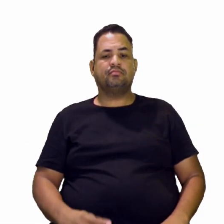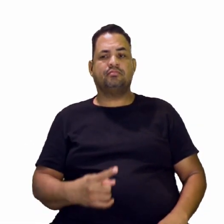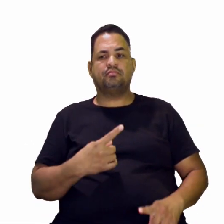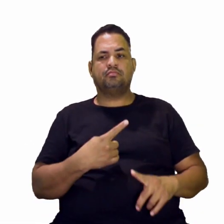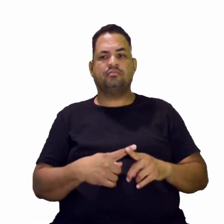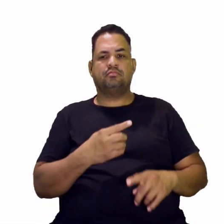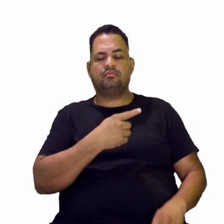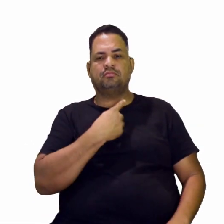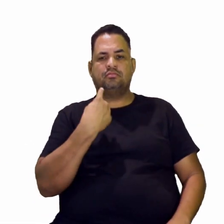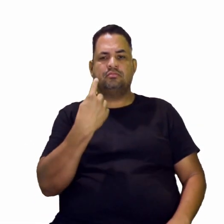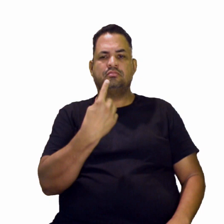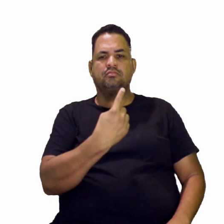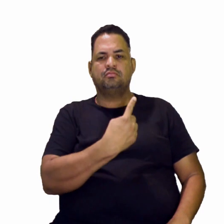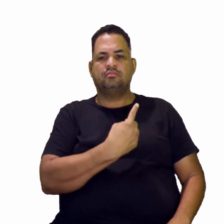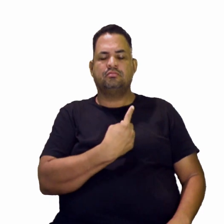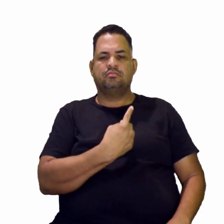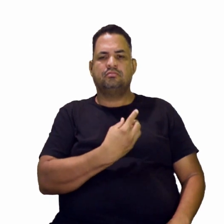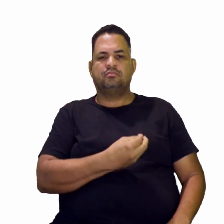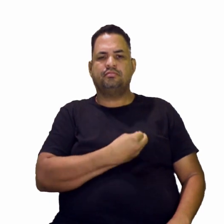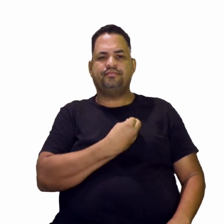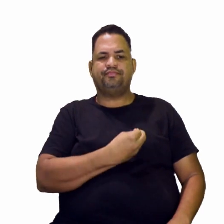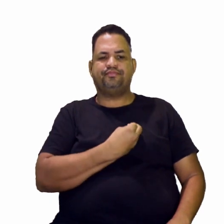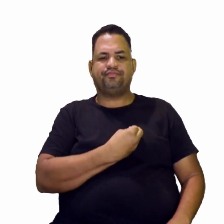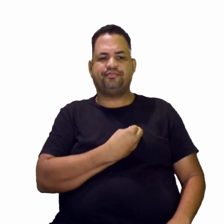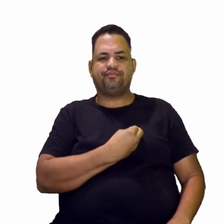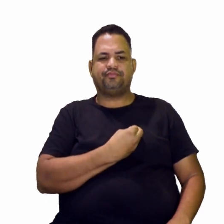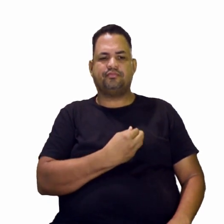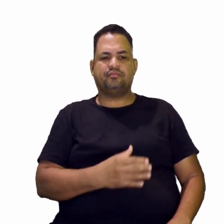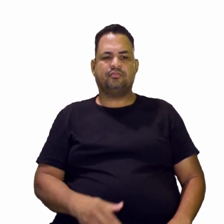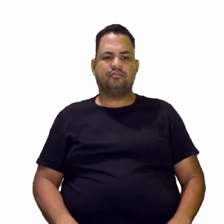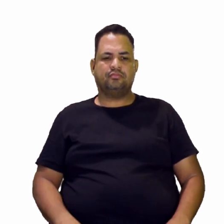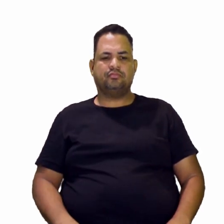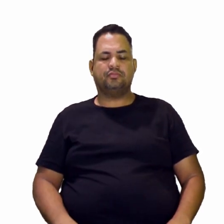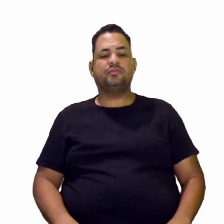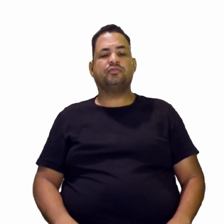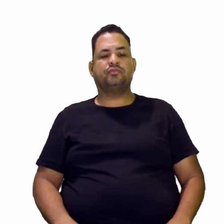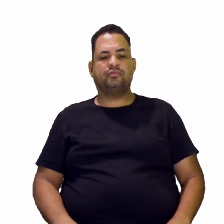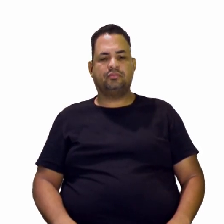vida, ela é uma questão de